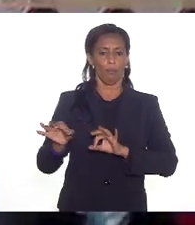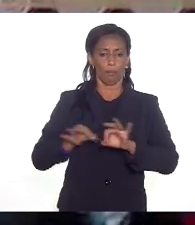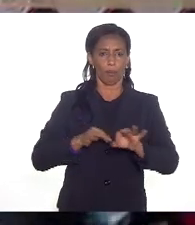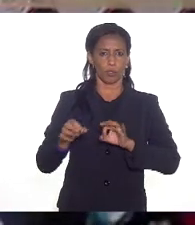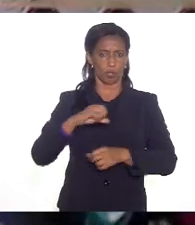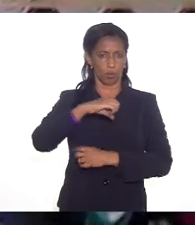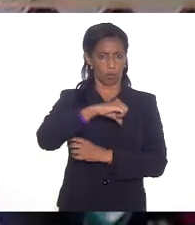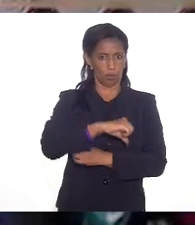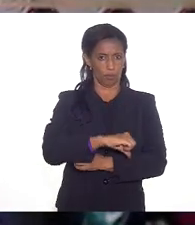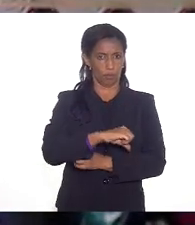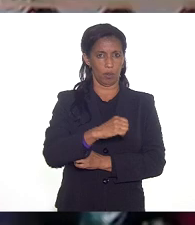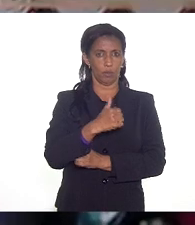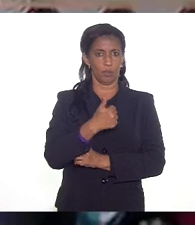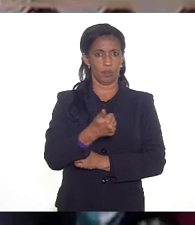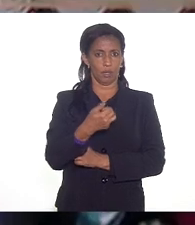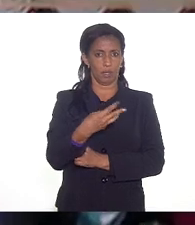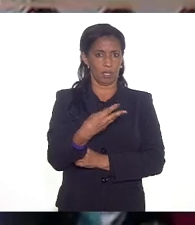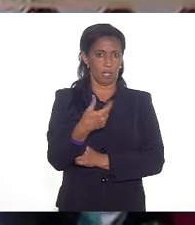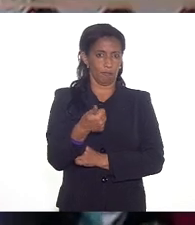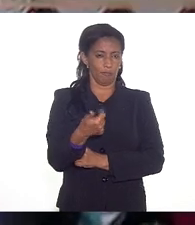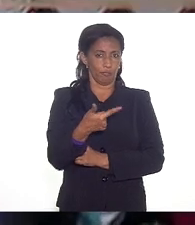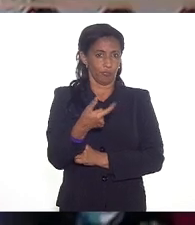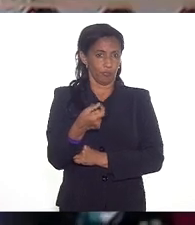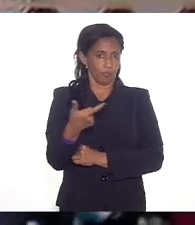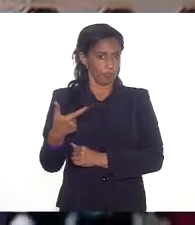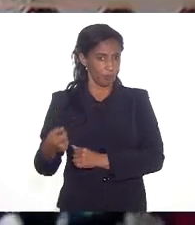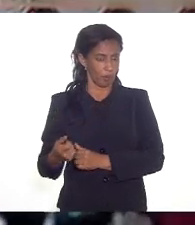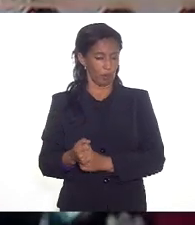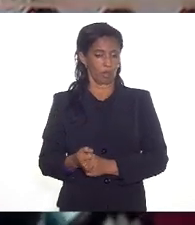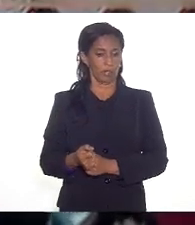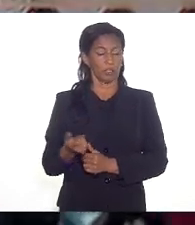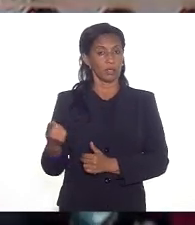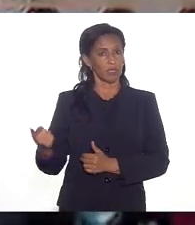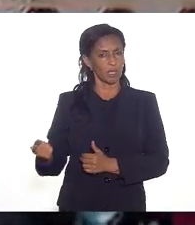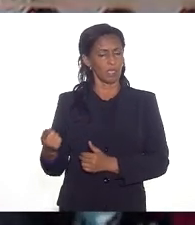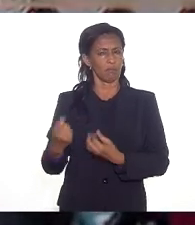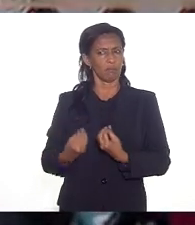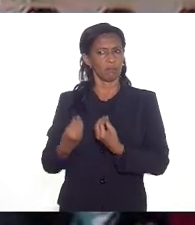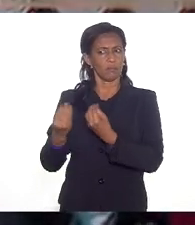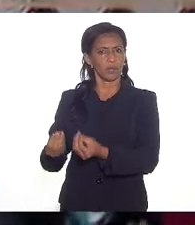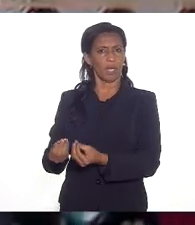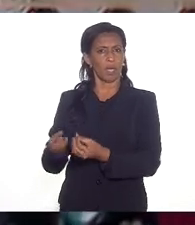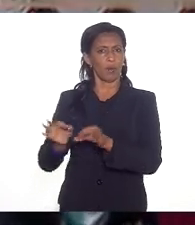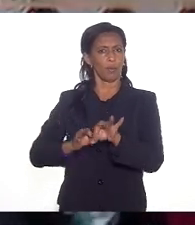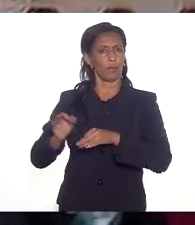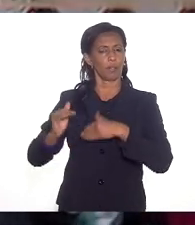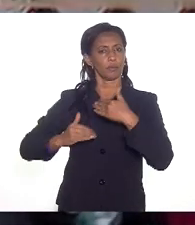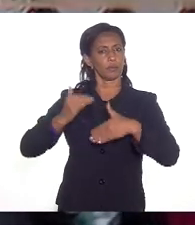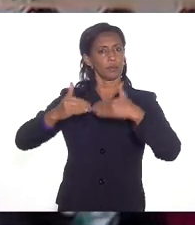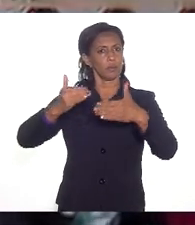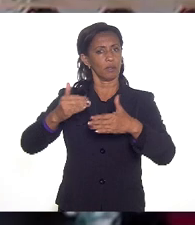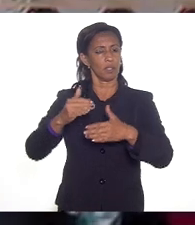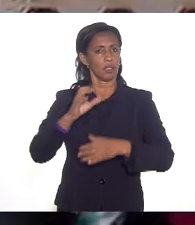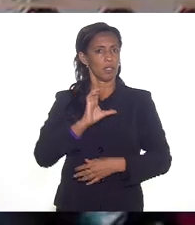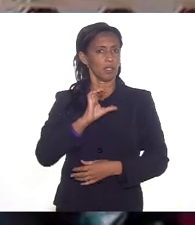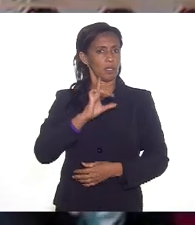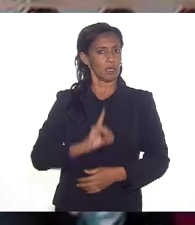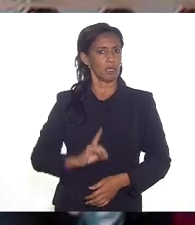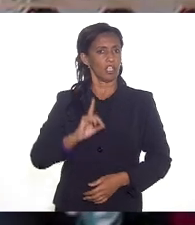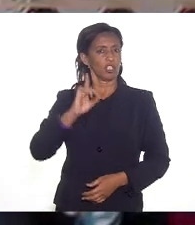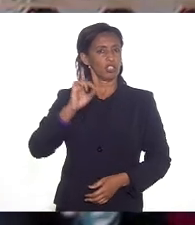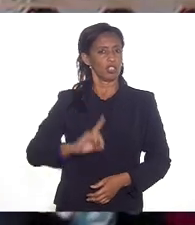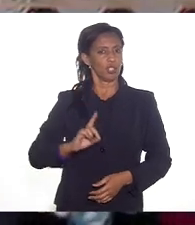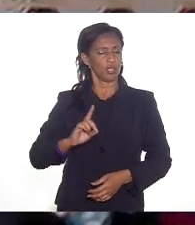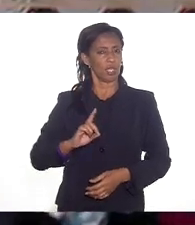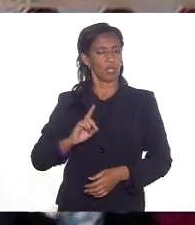lei 9131 de 2020 que institui o plano de desenvolvimento cidadania e